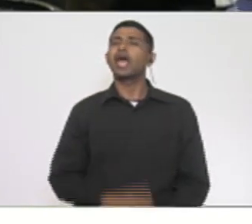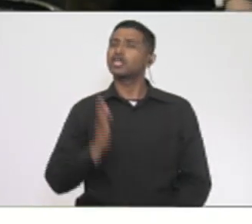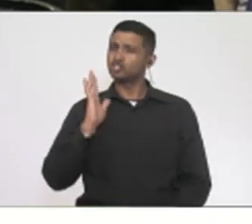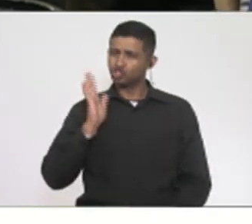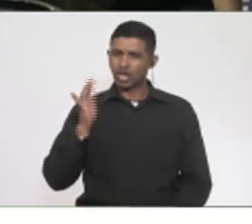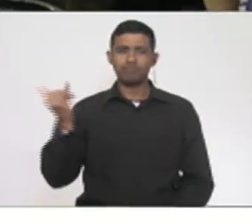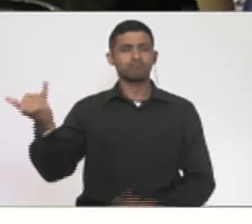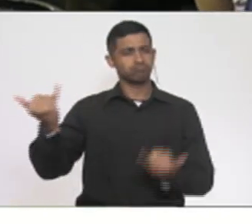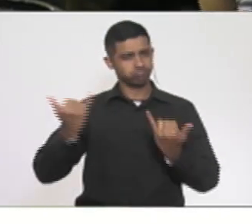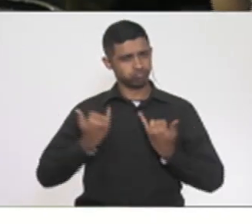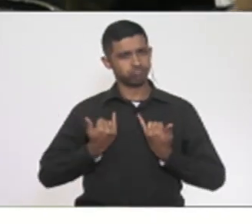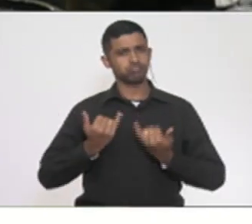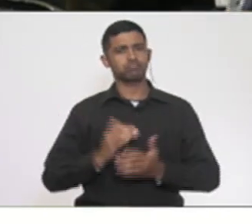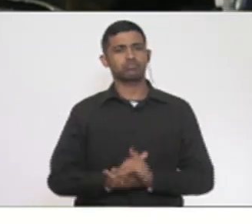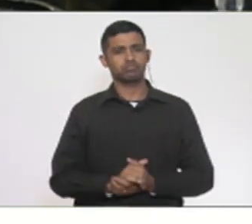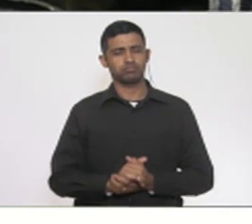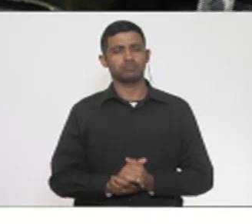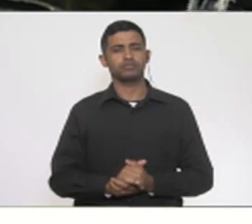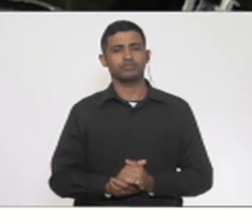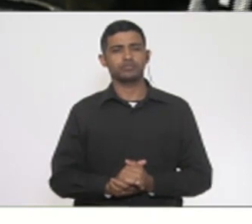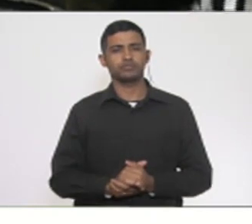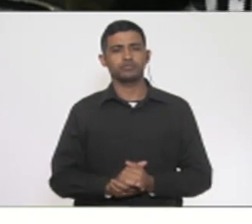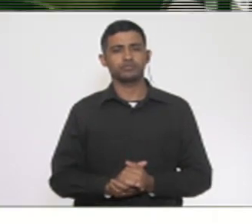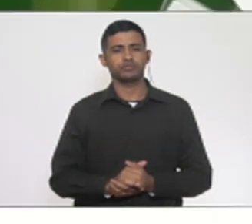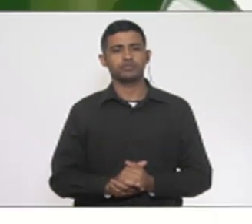comunicado de vários